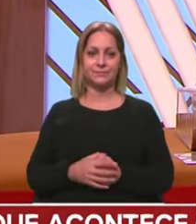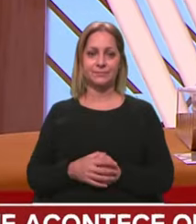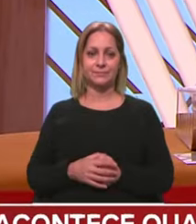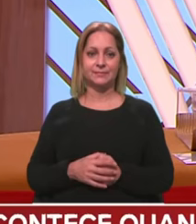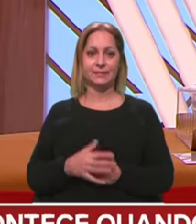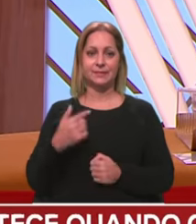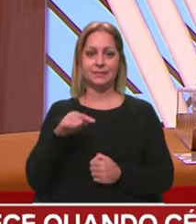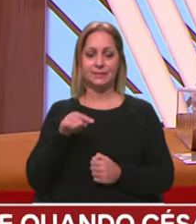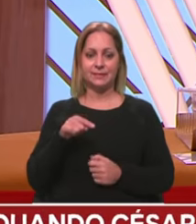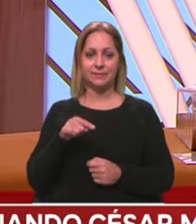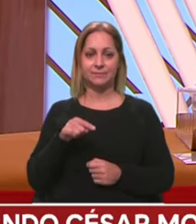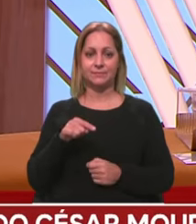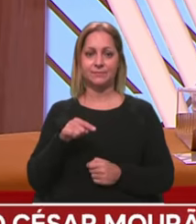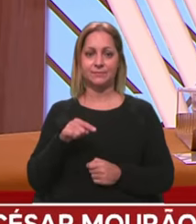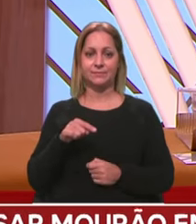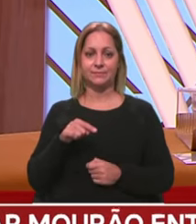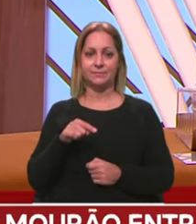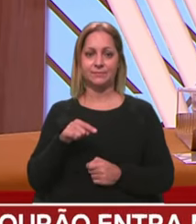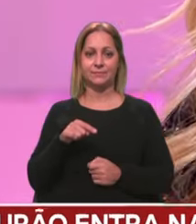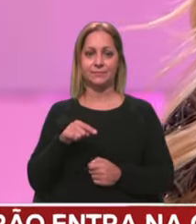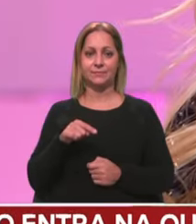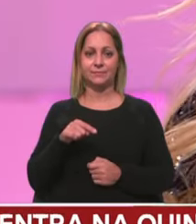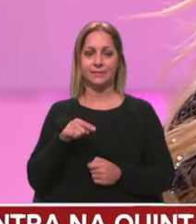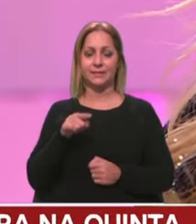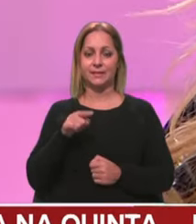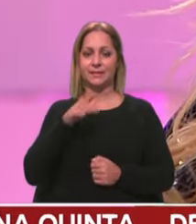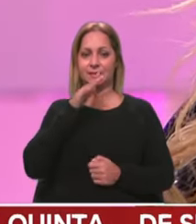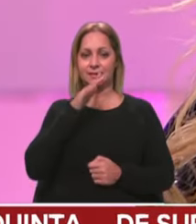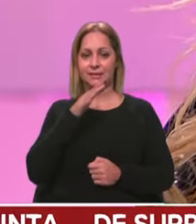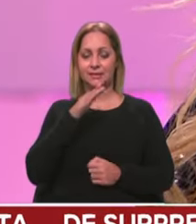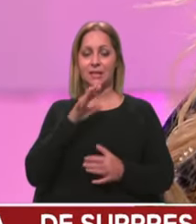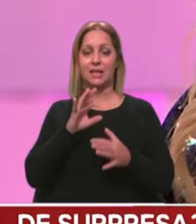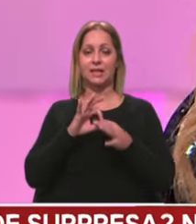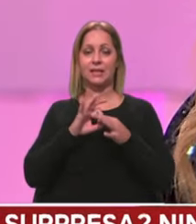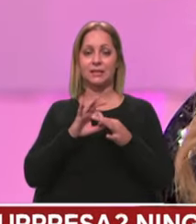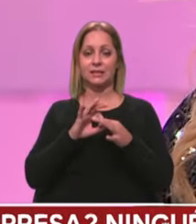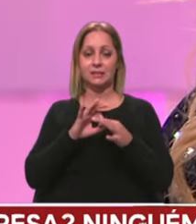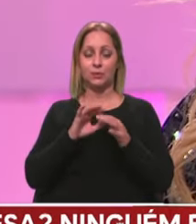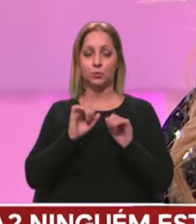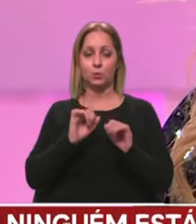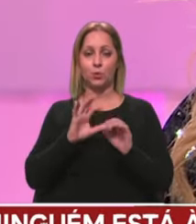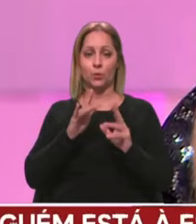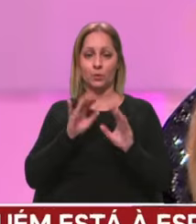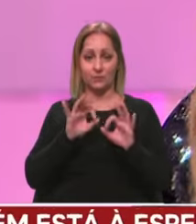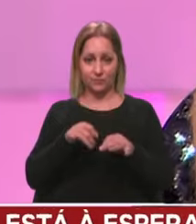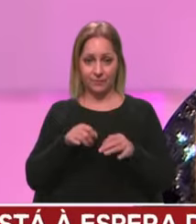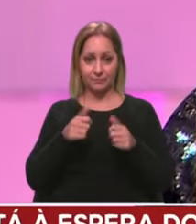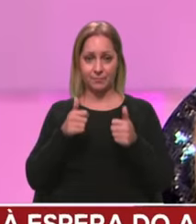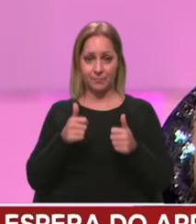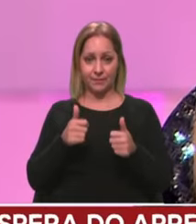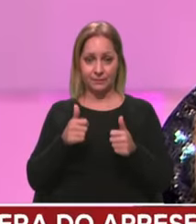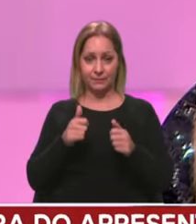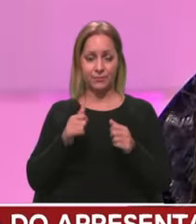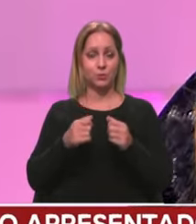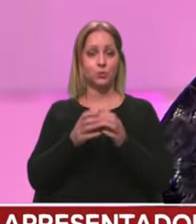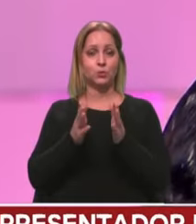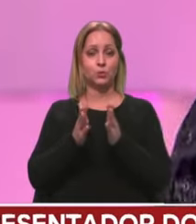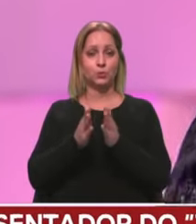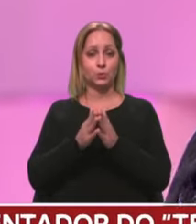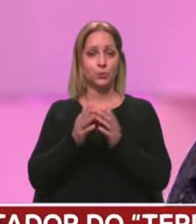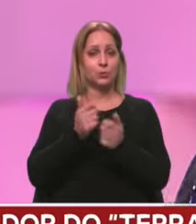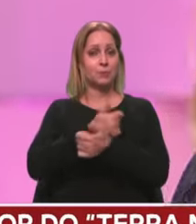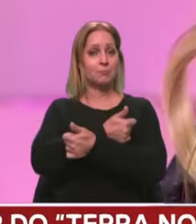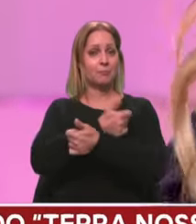tu tens continuas a ter é uma coisa que que é muito aliás tu dizes que todos os teus relacionamentos quando acabam acabam bem não é Ficam todos ficam todosos amigos